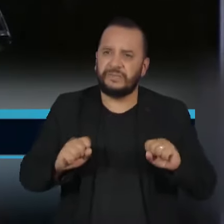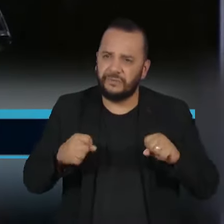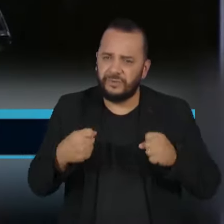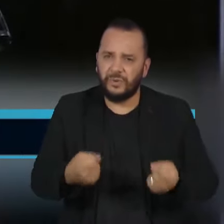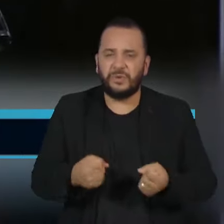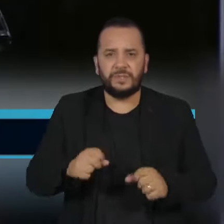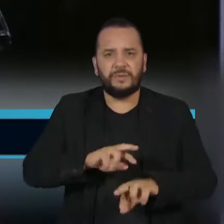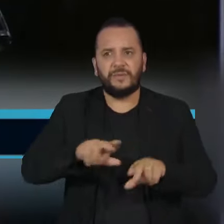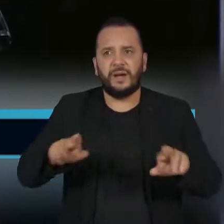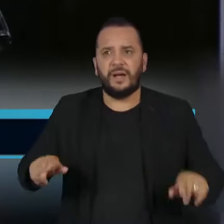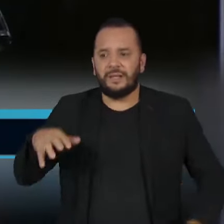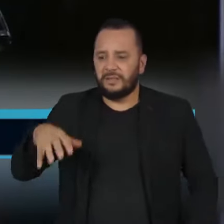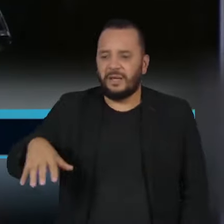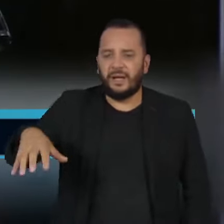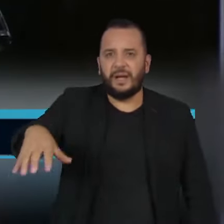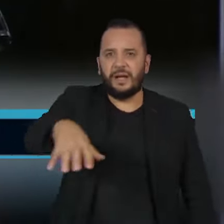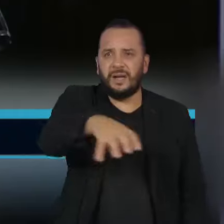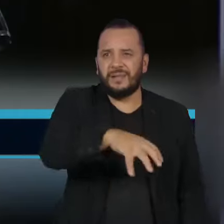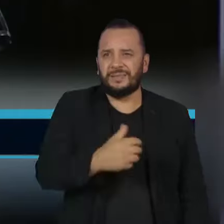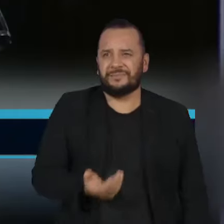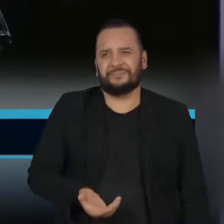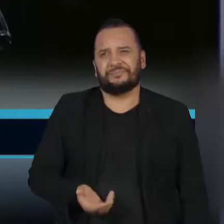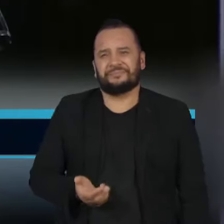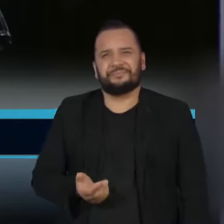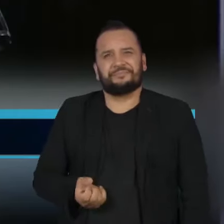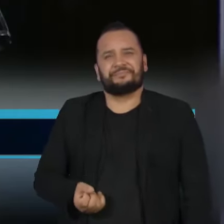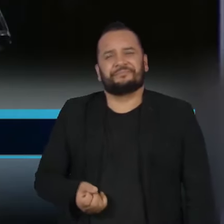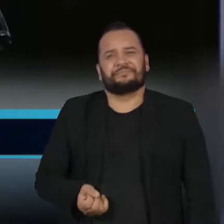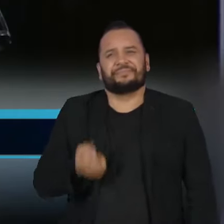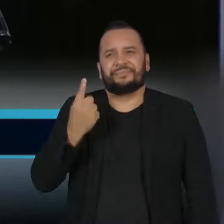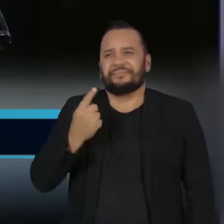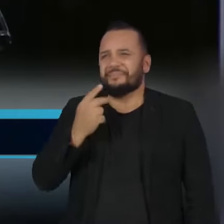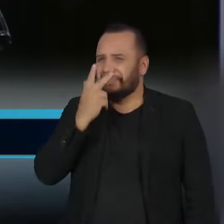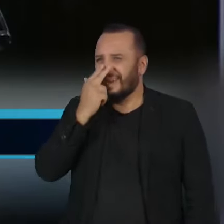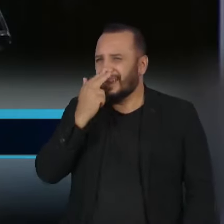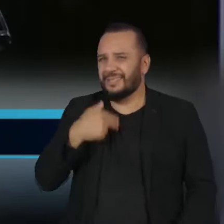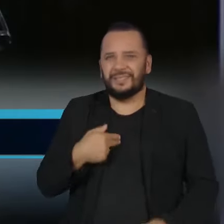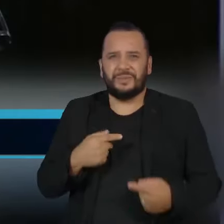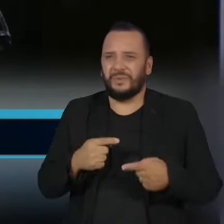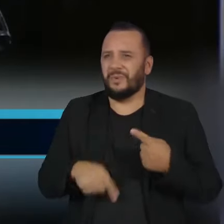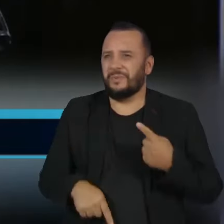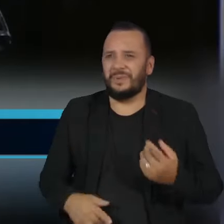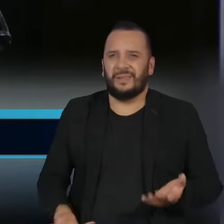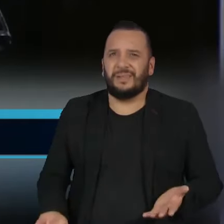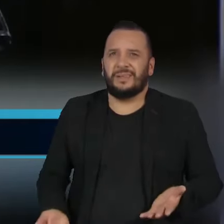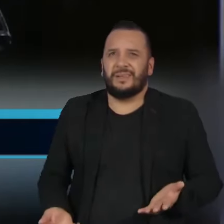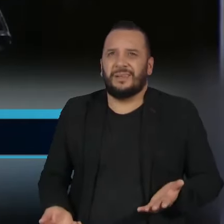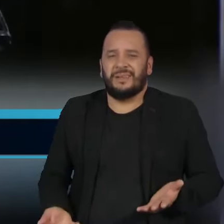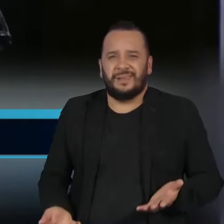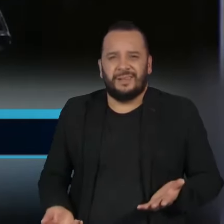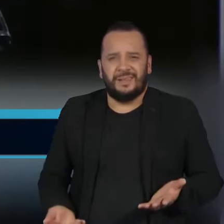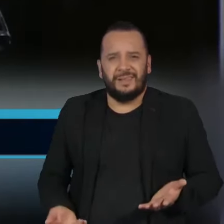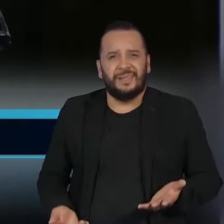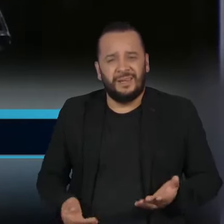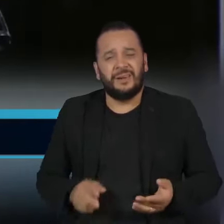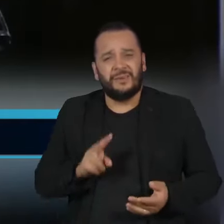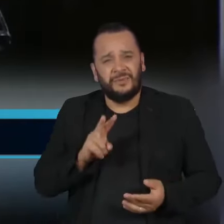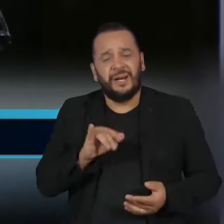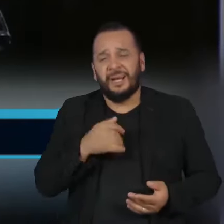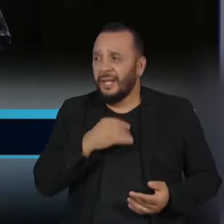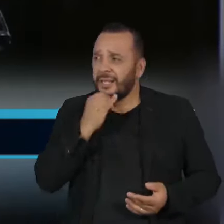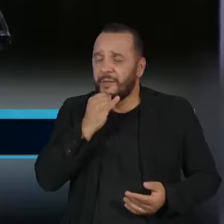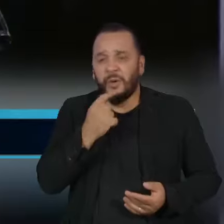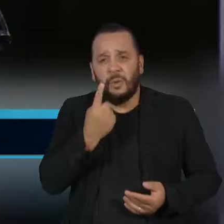áreas. Me parece que não é adequado. É um impacto que, segundo alguns, vai de 1,8